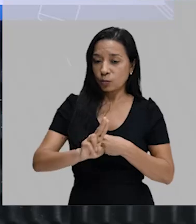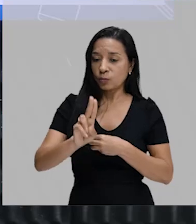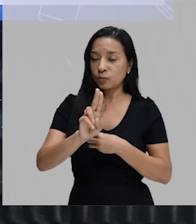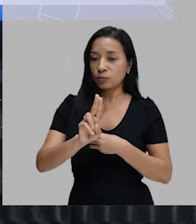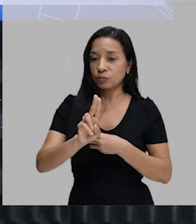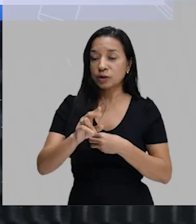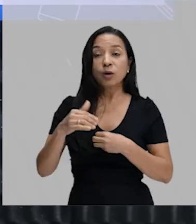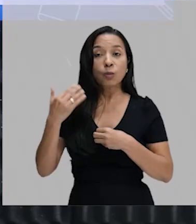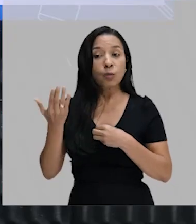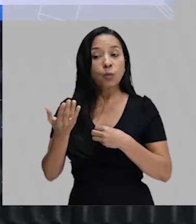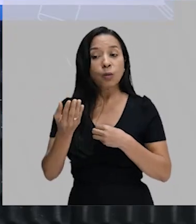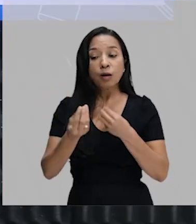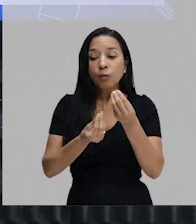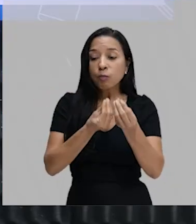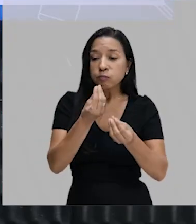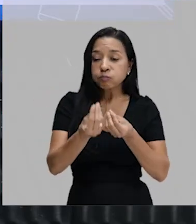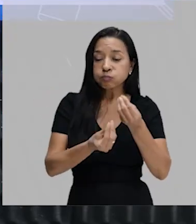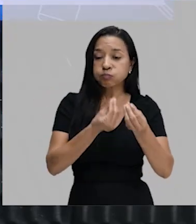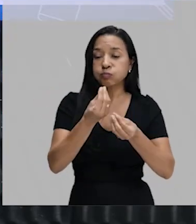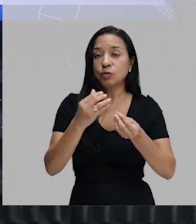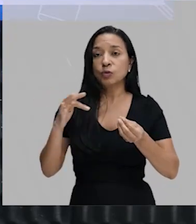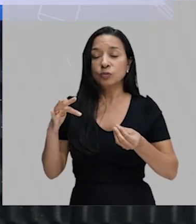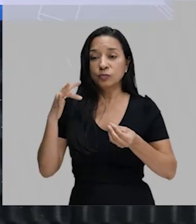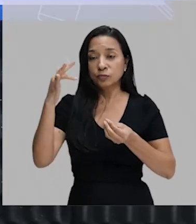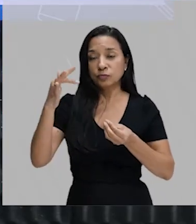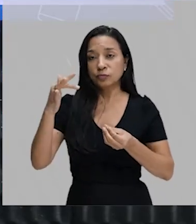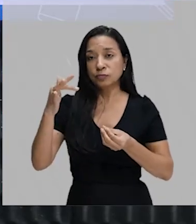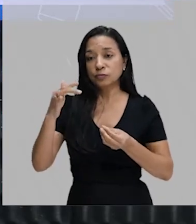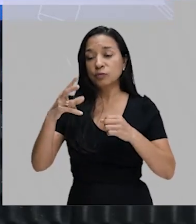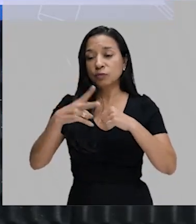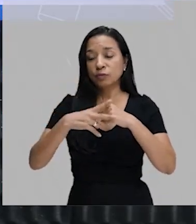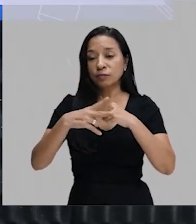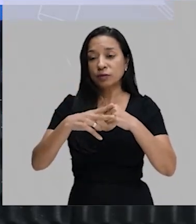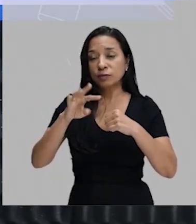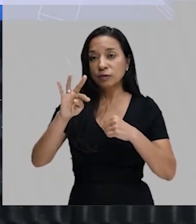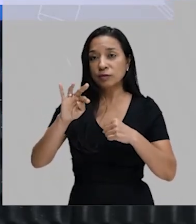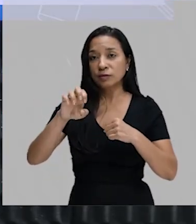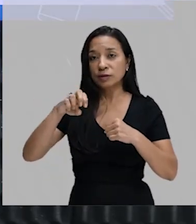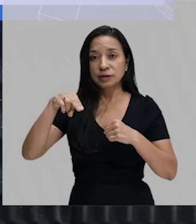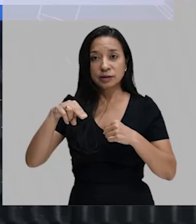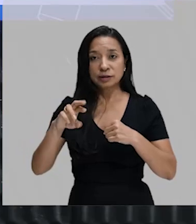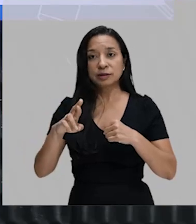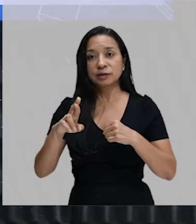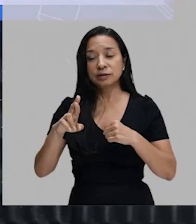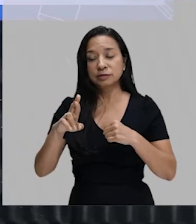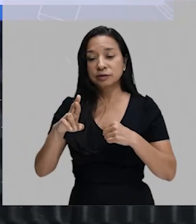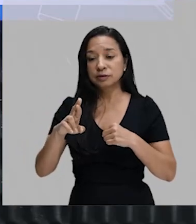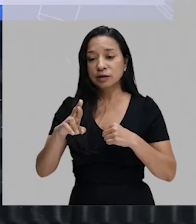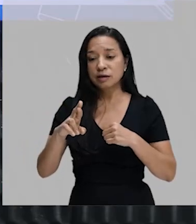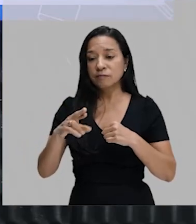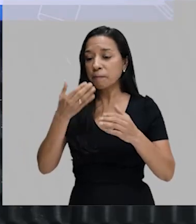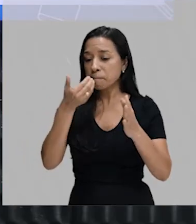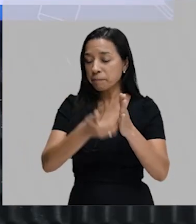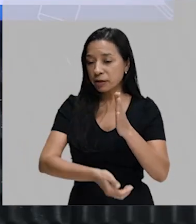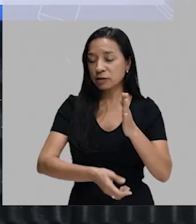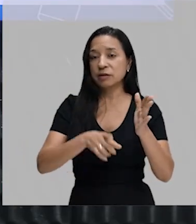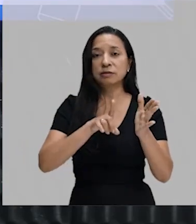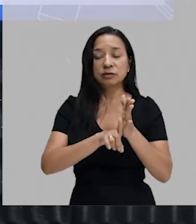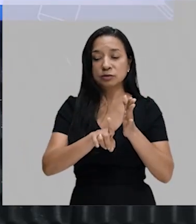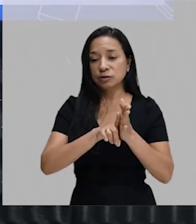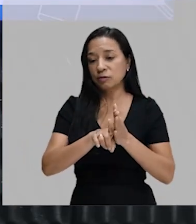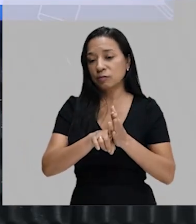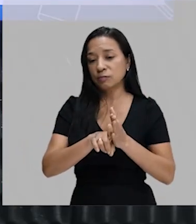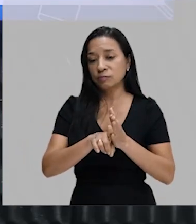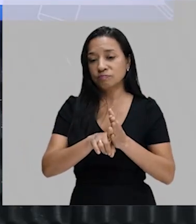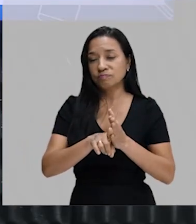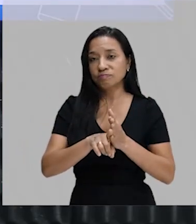forma corresponde no futuro o verbo tener, eu não vou acertar essa questão. Tá certo? Então, precisa